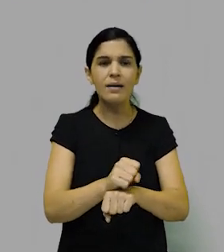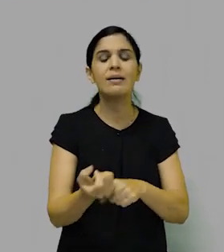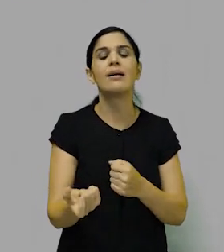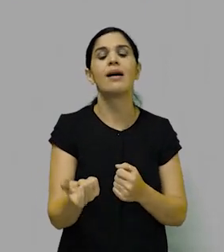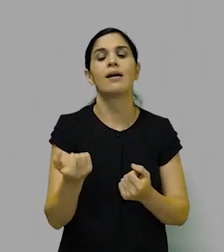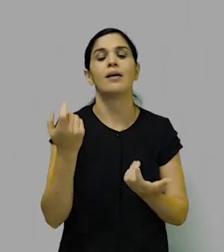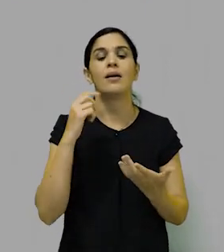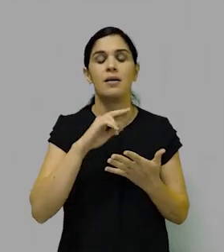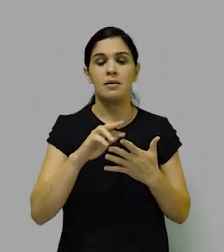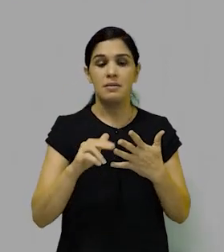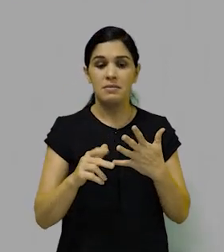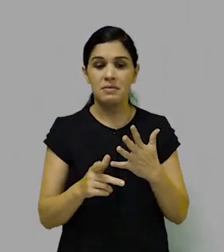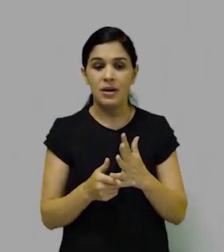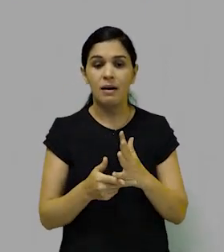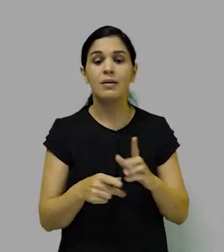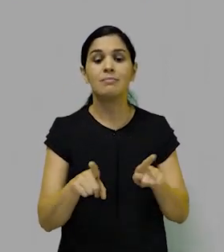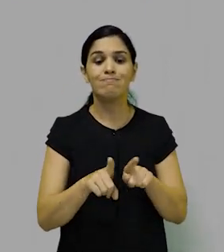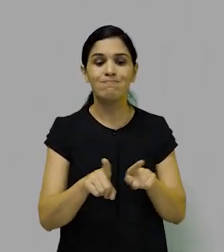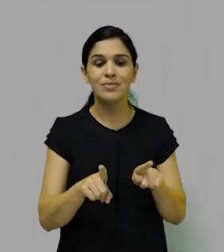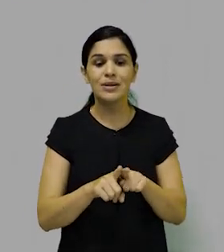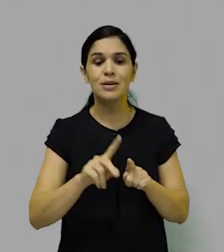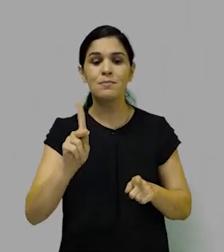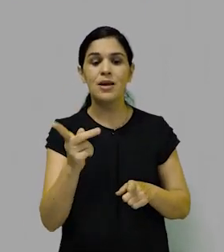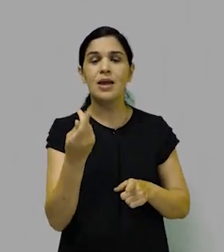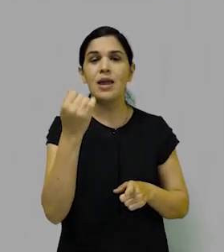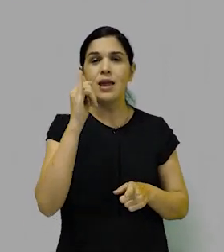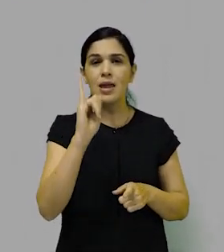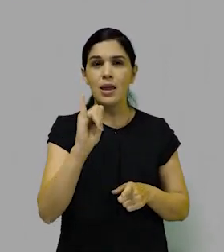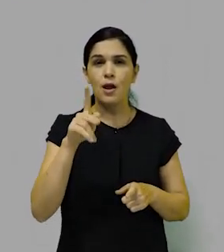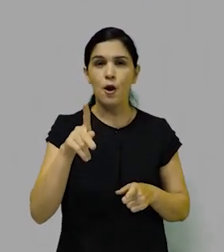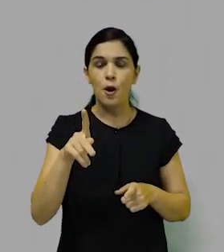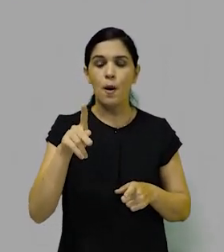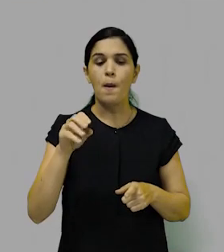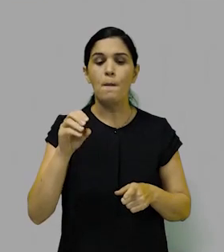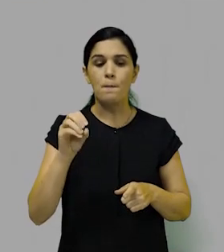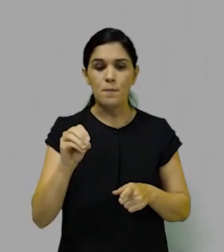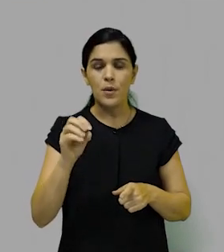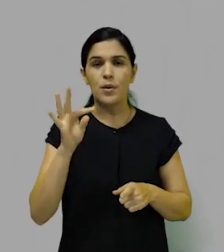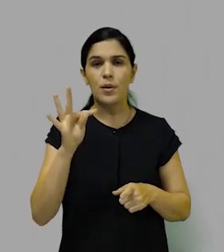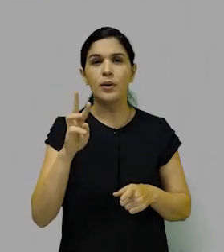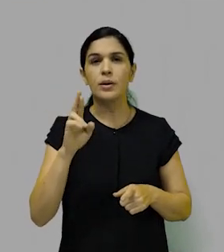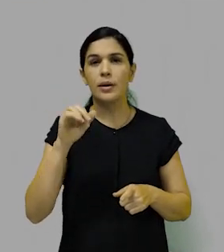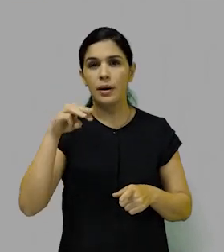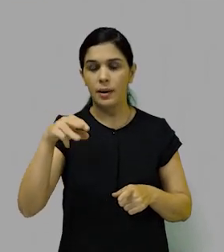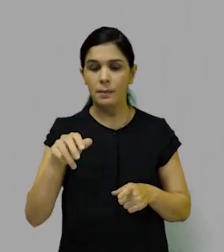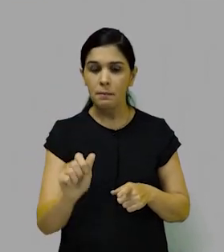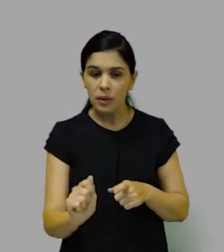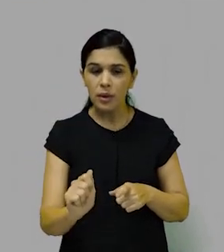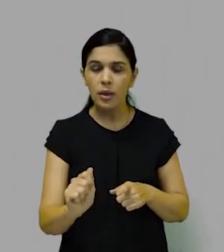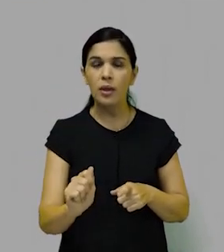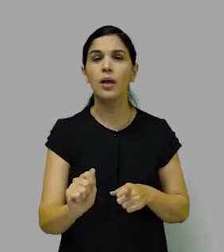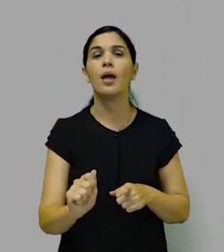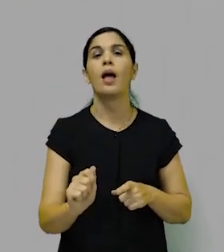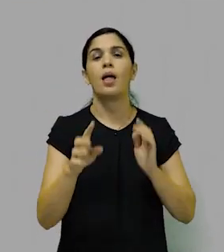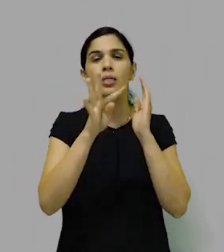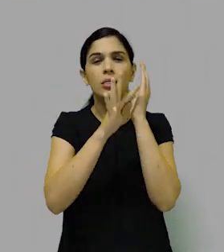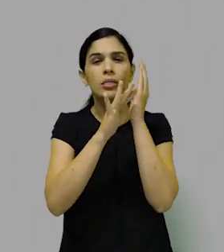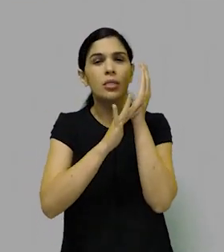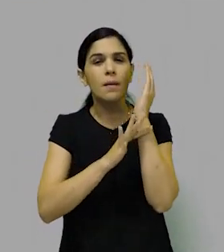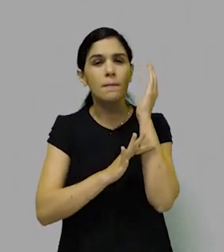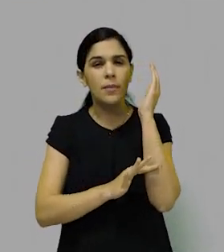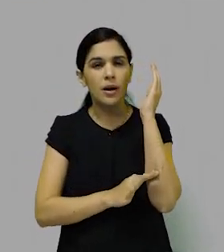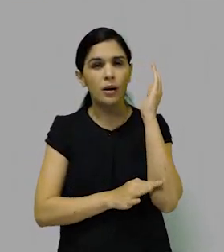Ela não tem aquelas crises compulsivas que tem a pessoa bulímica. Compreenderam a diferença? Então,